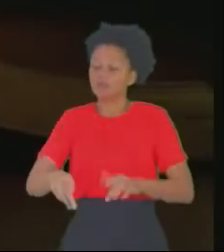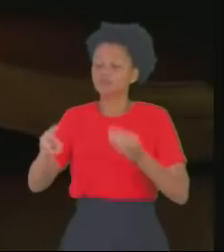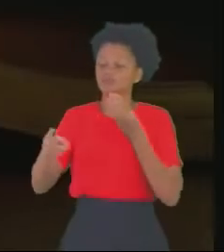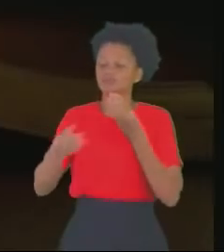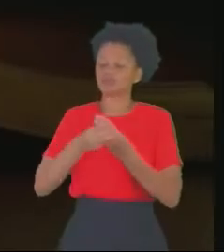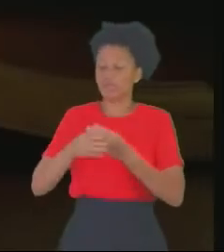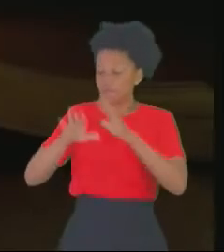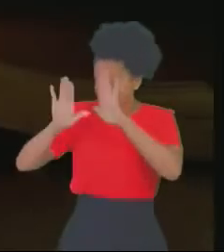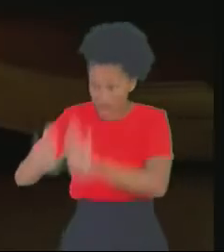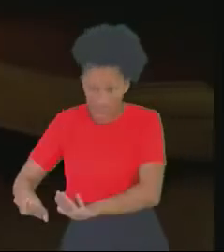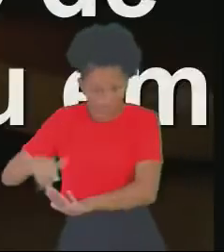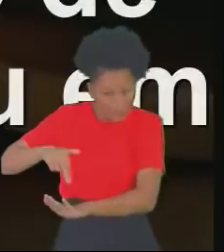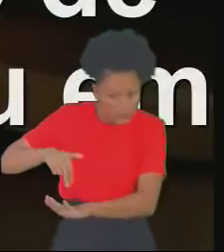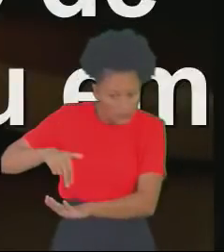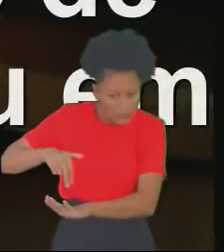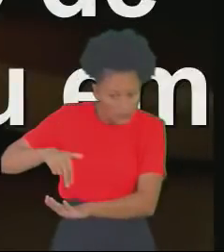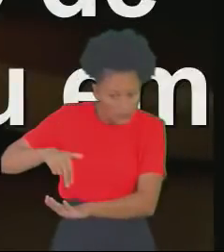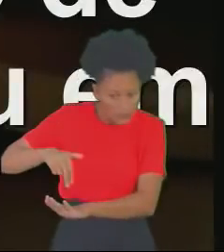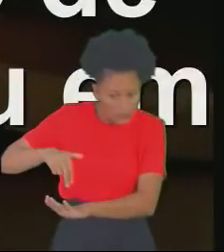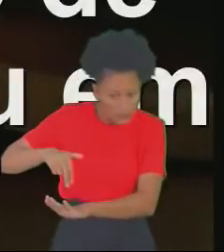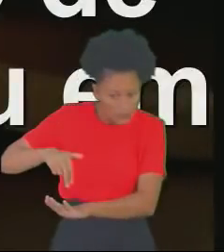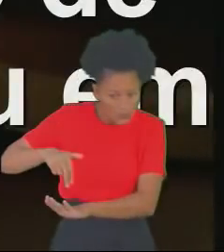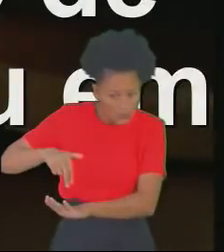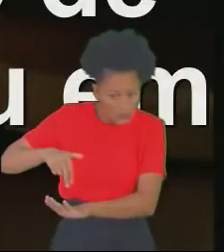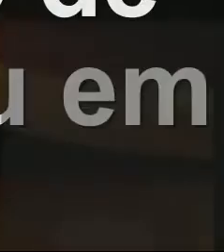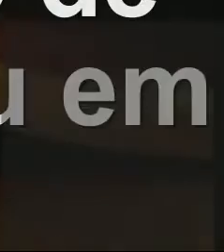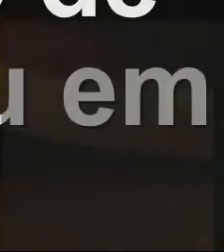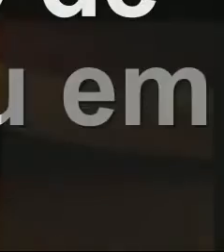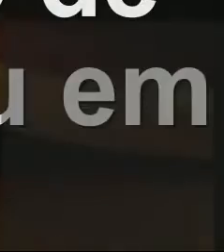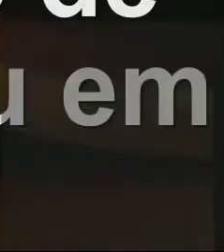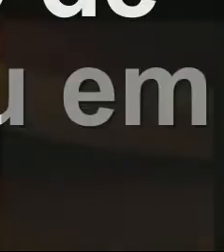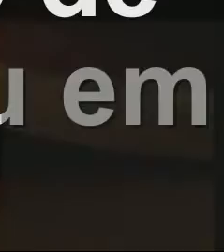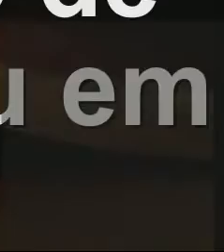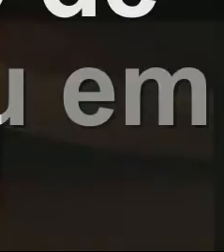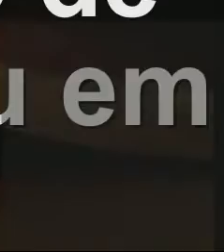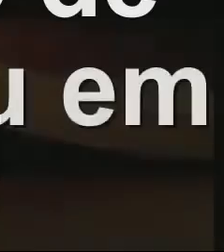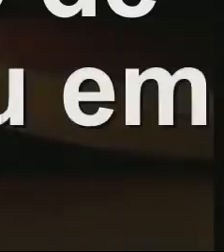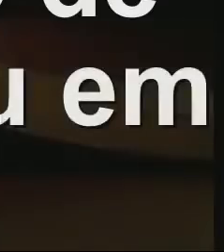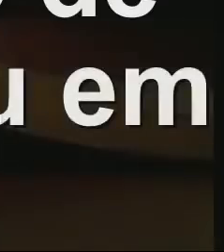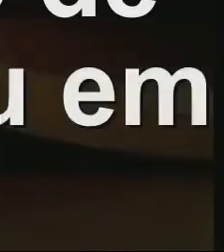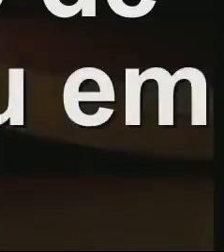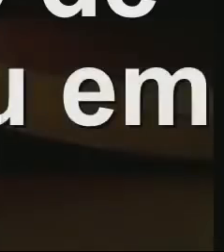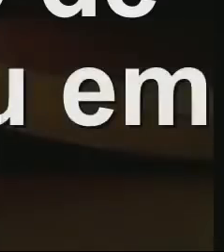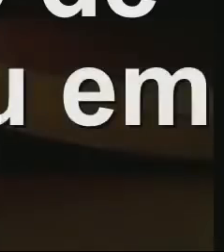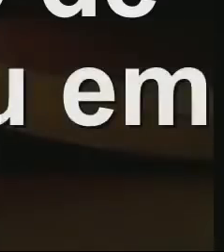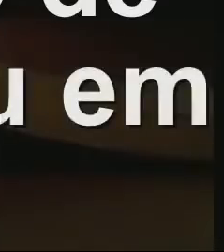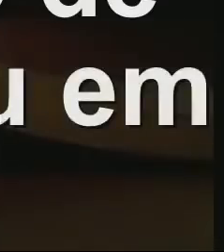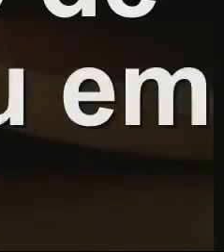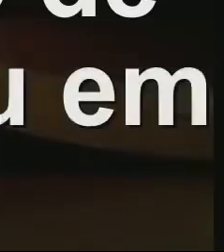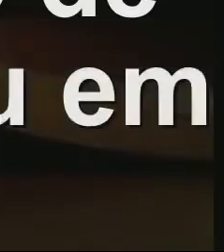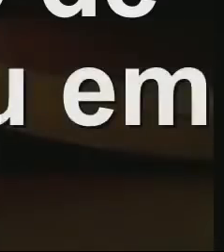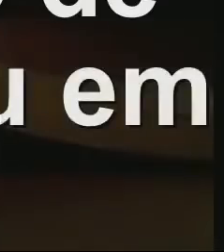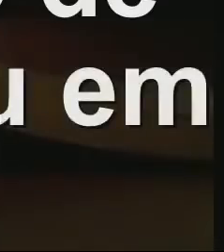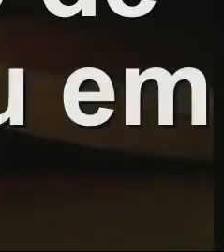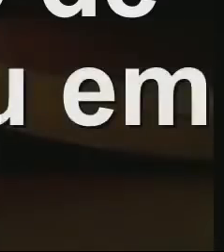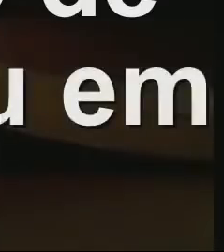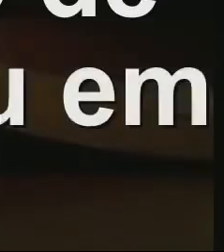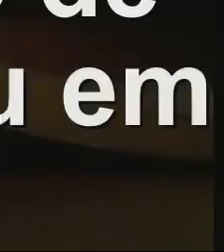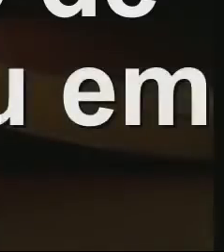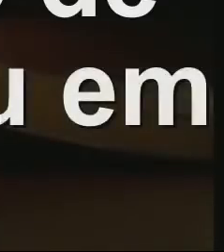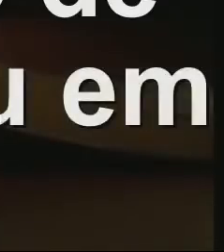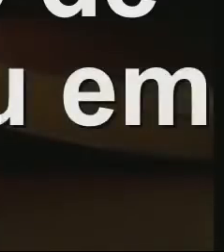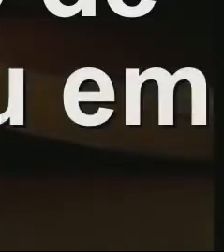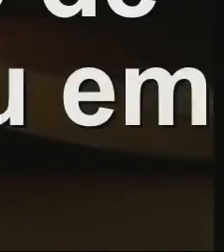moço. Prossiga. E ele se foi ao deserto, caminho de um dia,